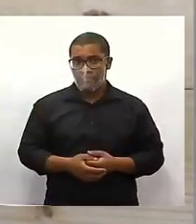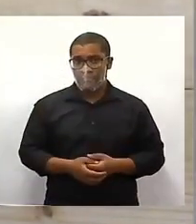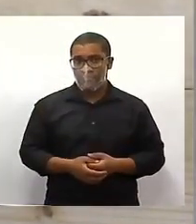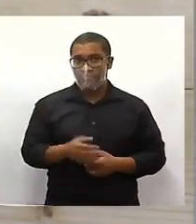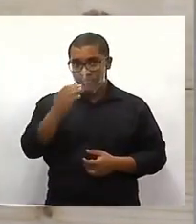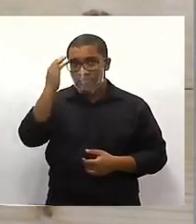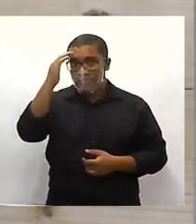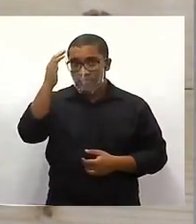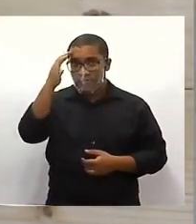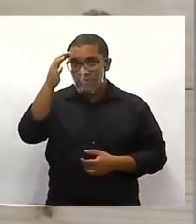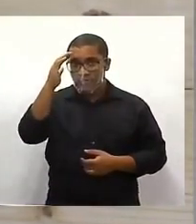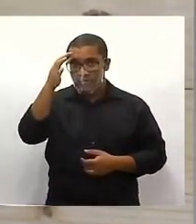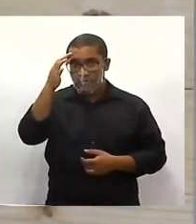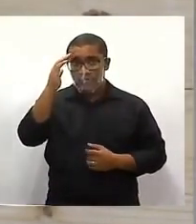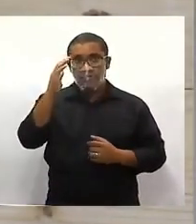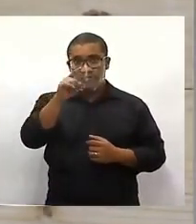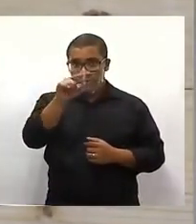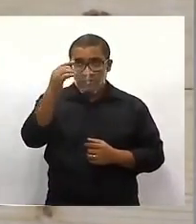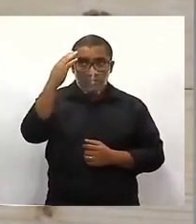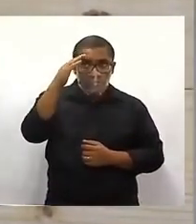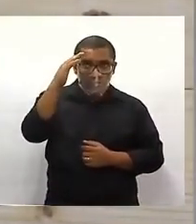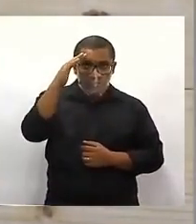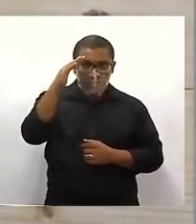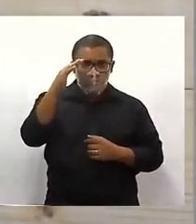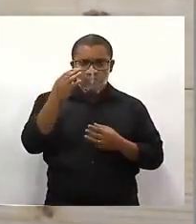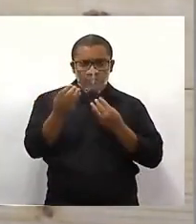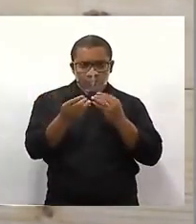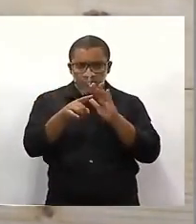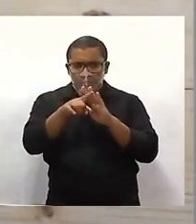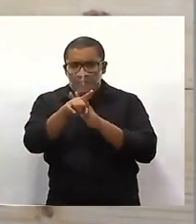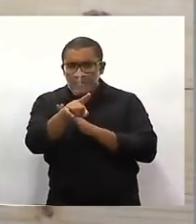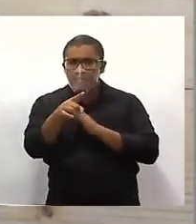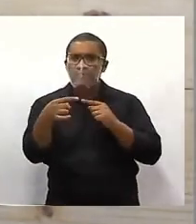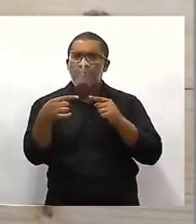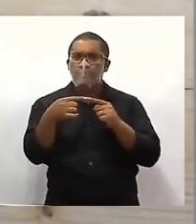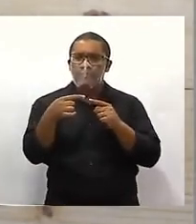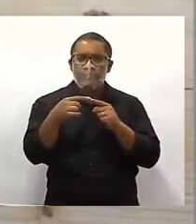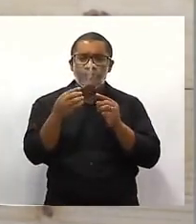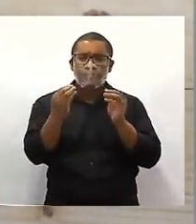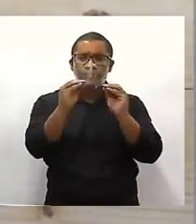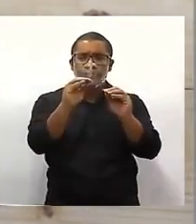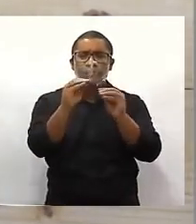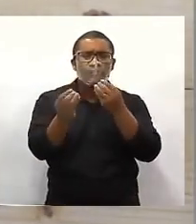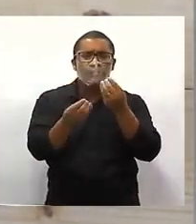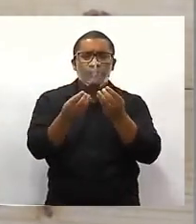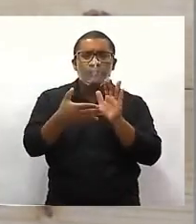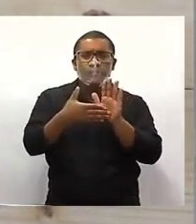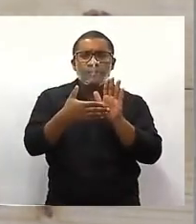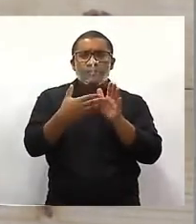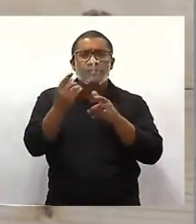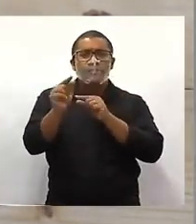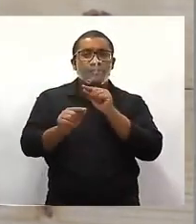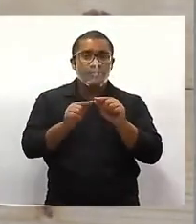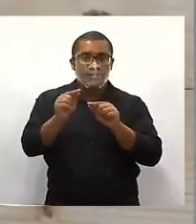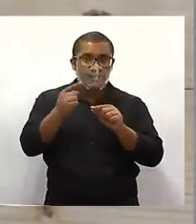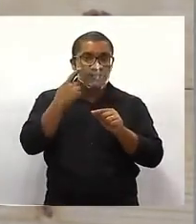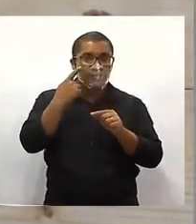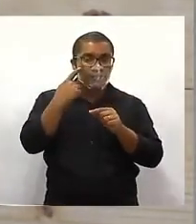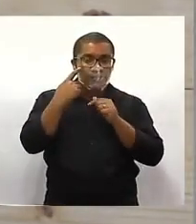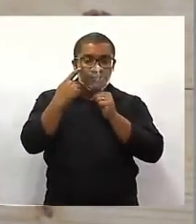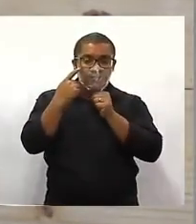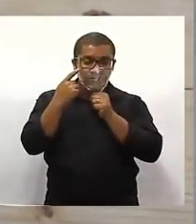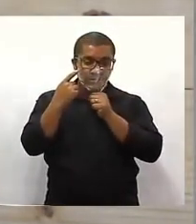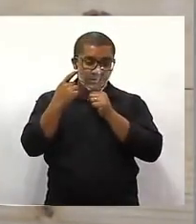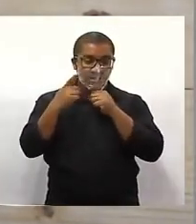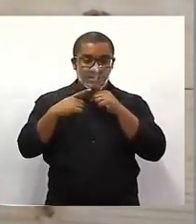certo? Então é questão de entendimento de como a questão ela está sendo proposta. Então, olha lá, o deslizamento